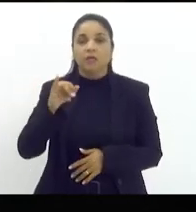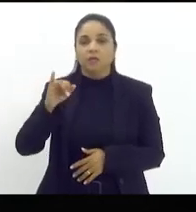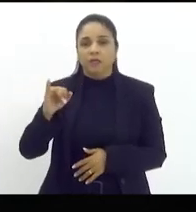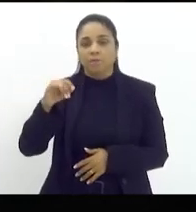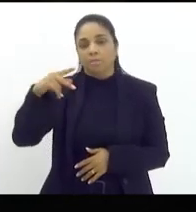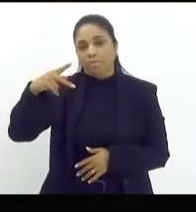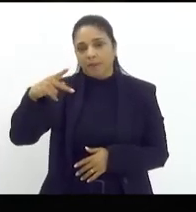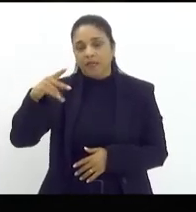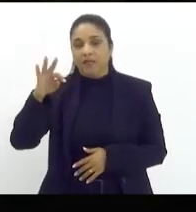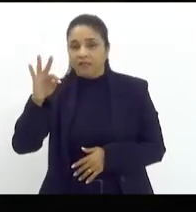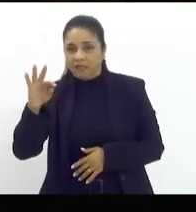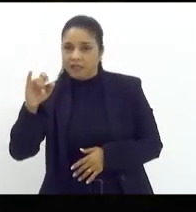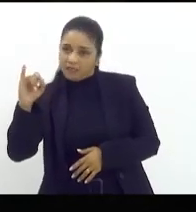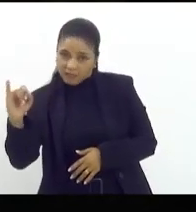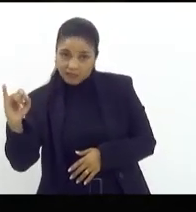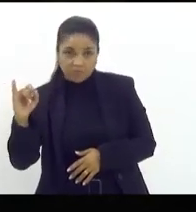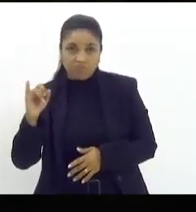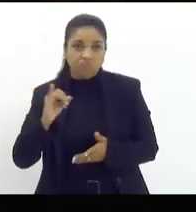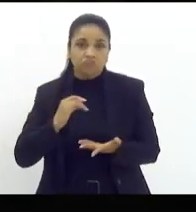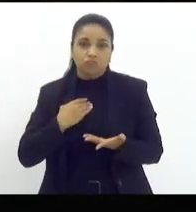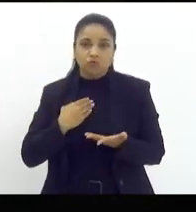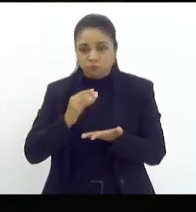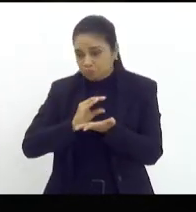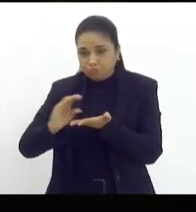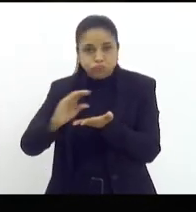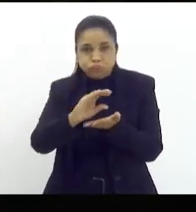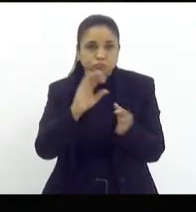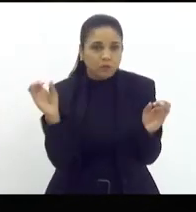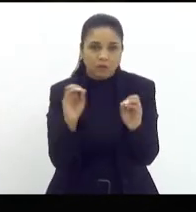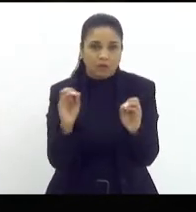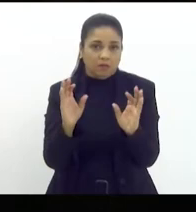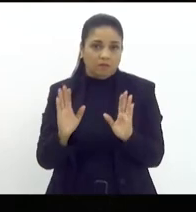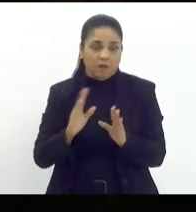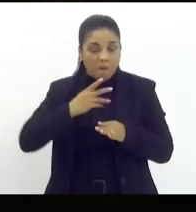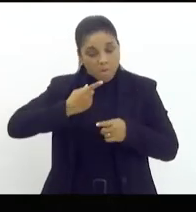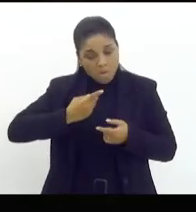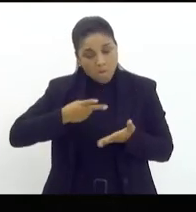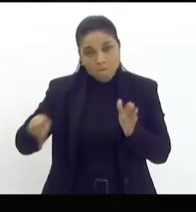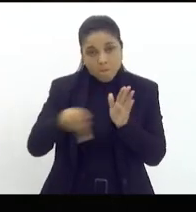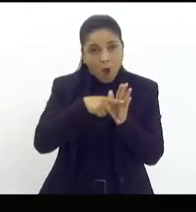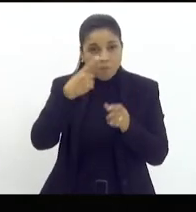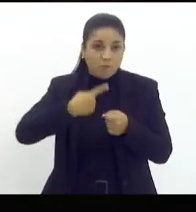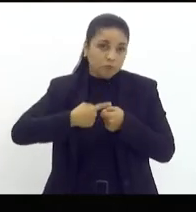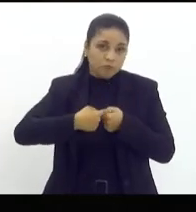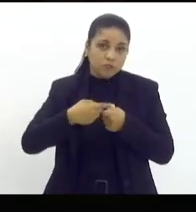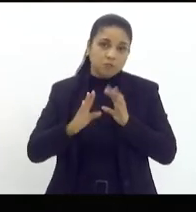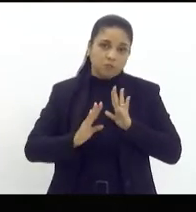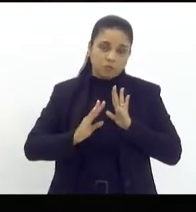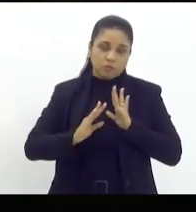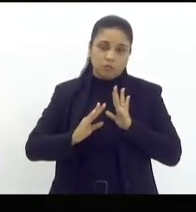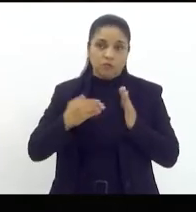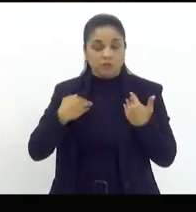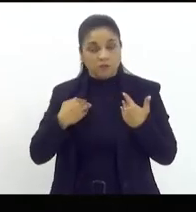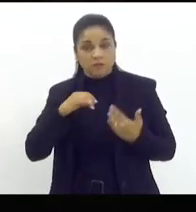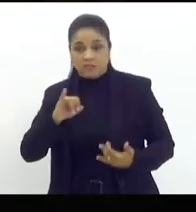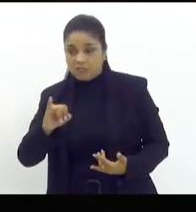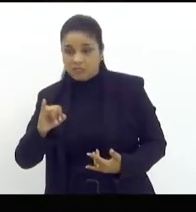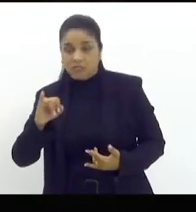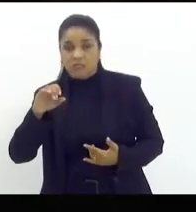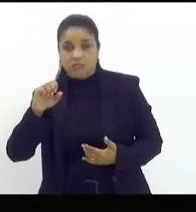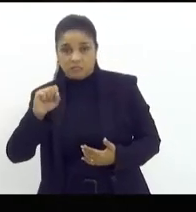dos Municípios Olha se eu somo ISS com ICMS